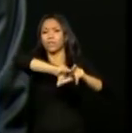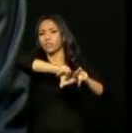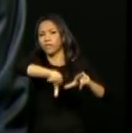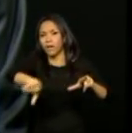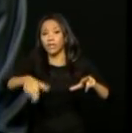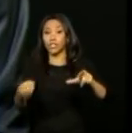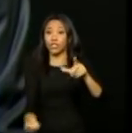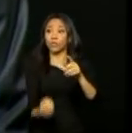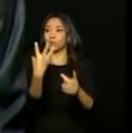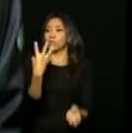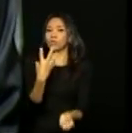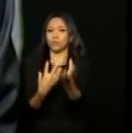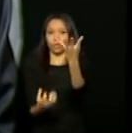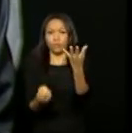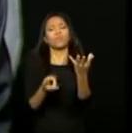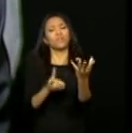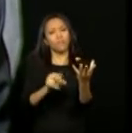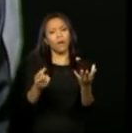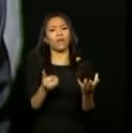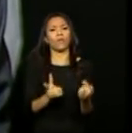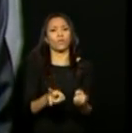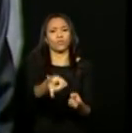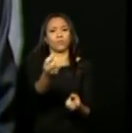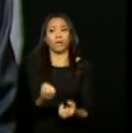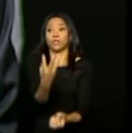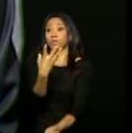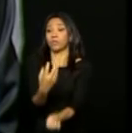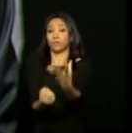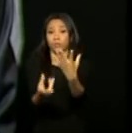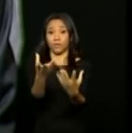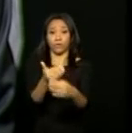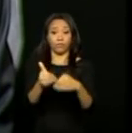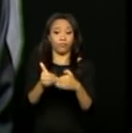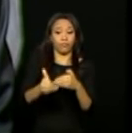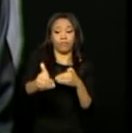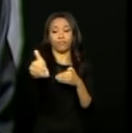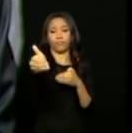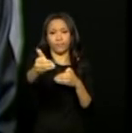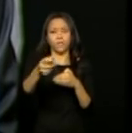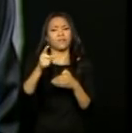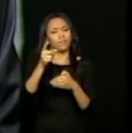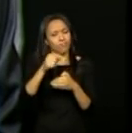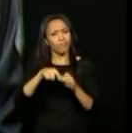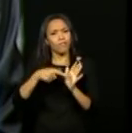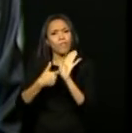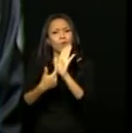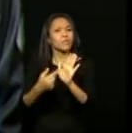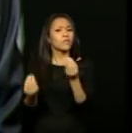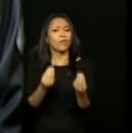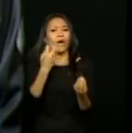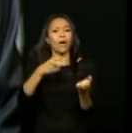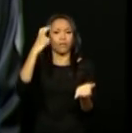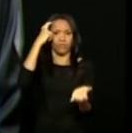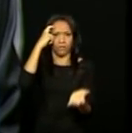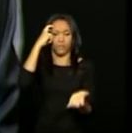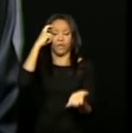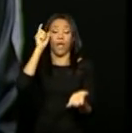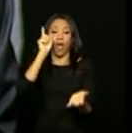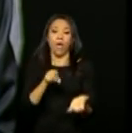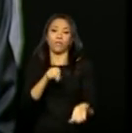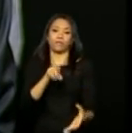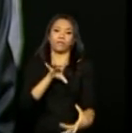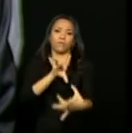últimos anos e que emergirão, com certeza, nos próximos, redefinindo a própria cultura. Nesse contexto,